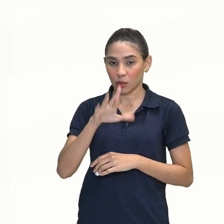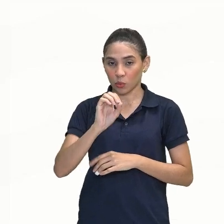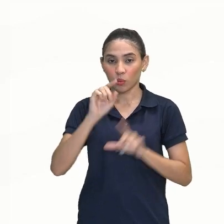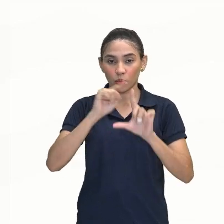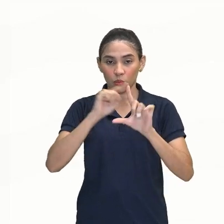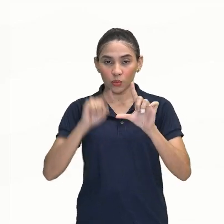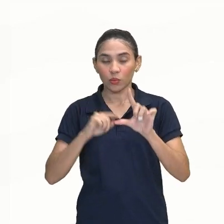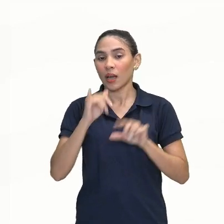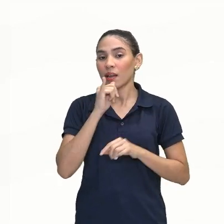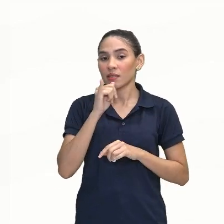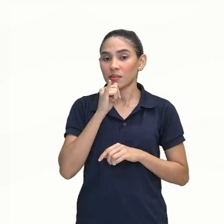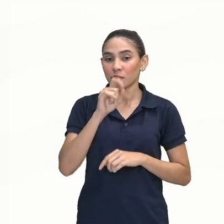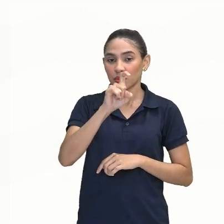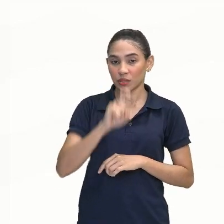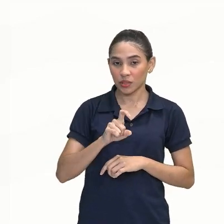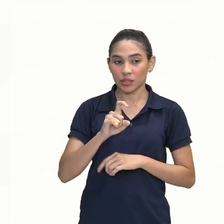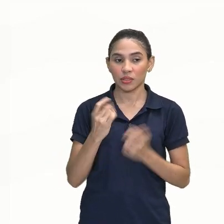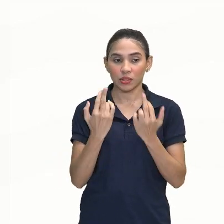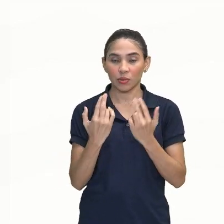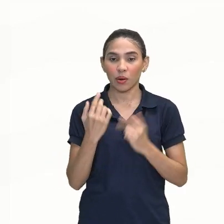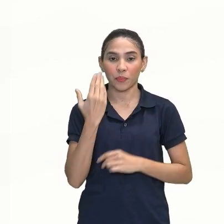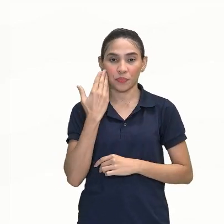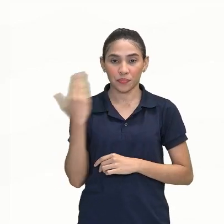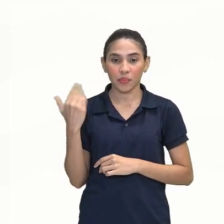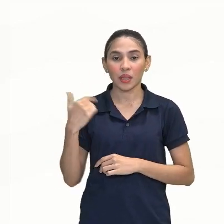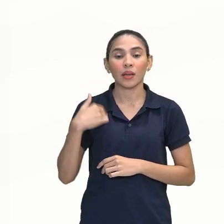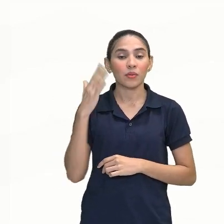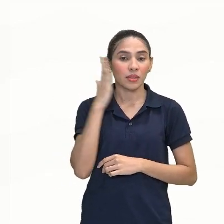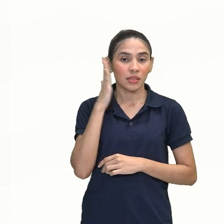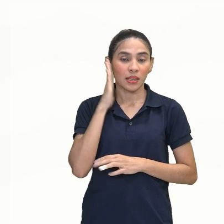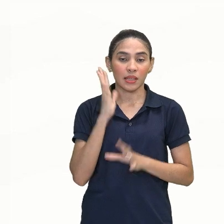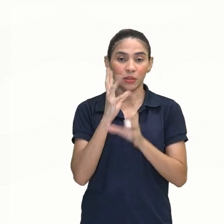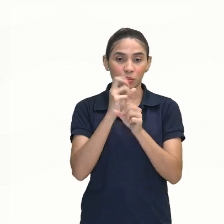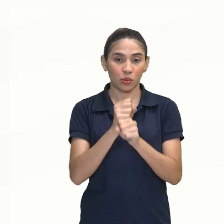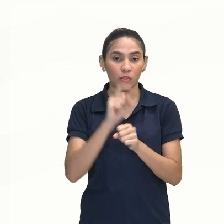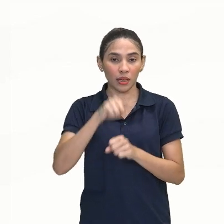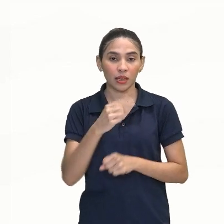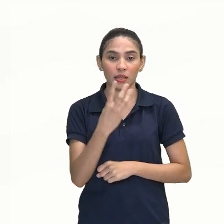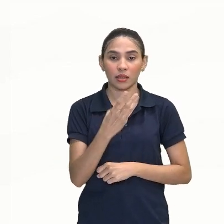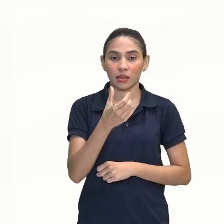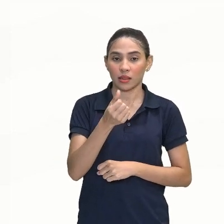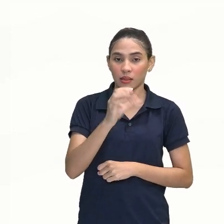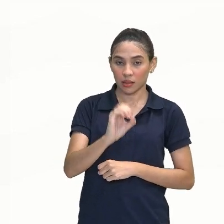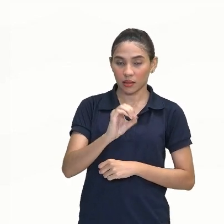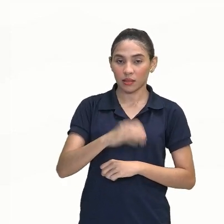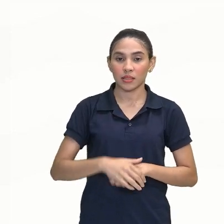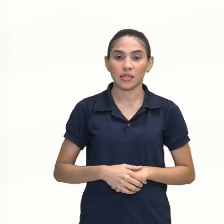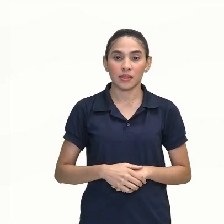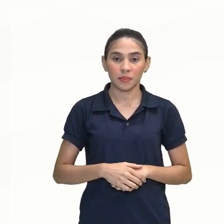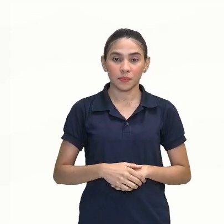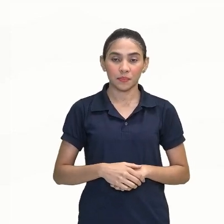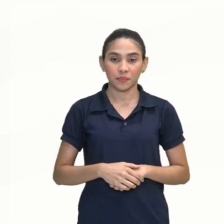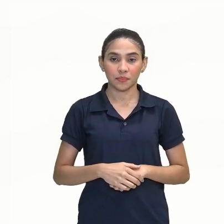como x. Tá? Eu sei que a soma deles é 360.